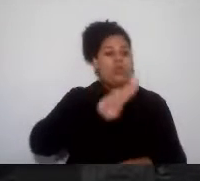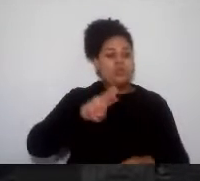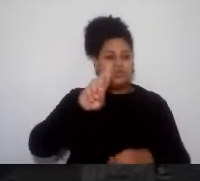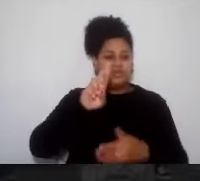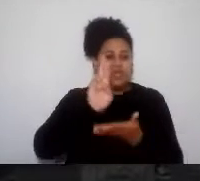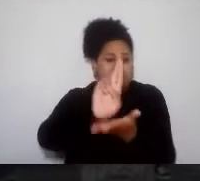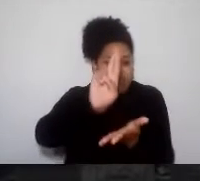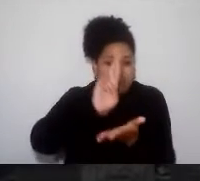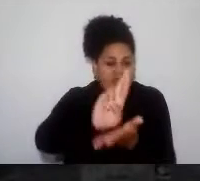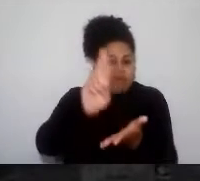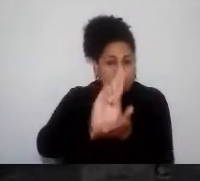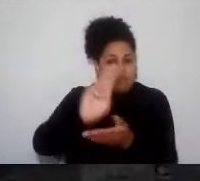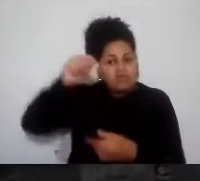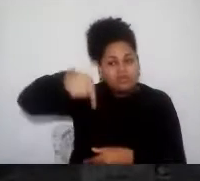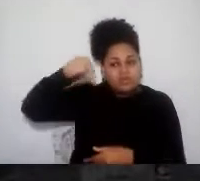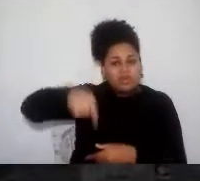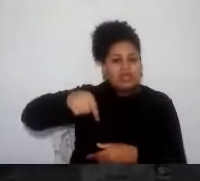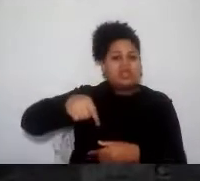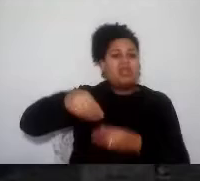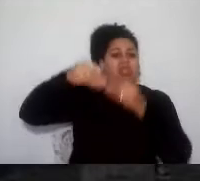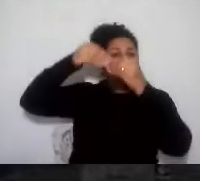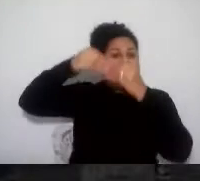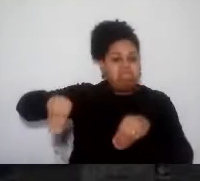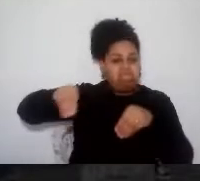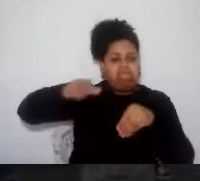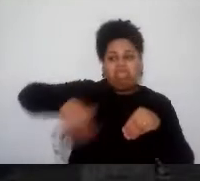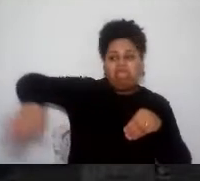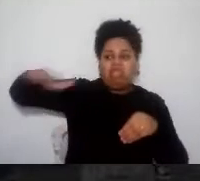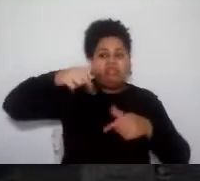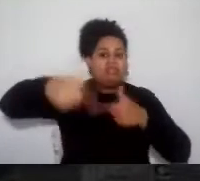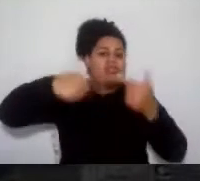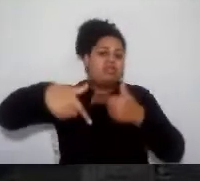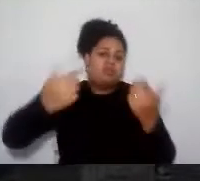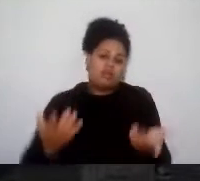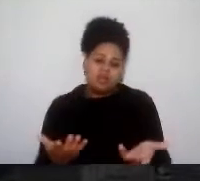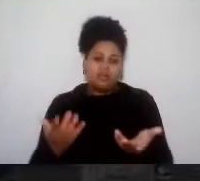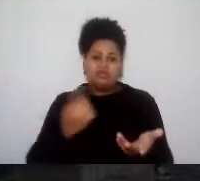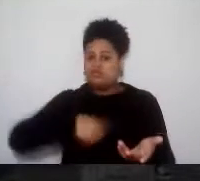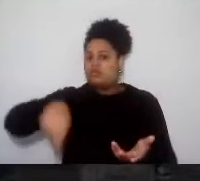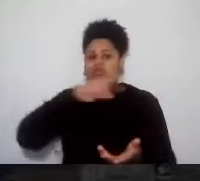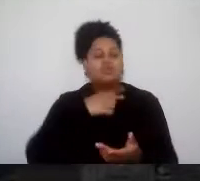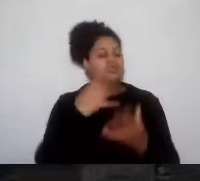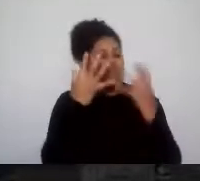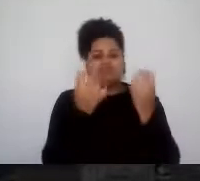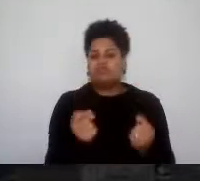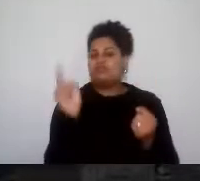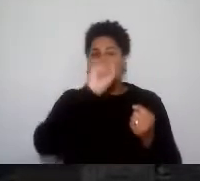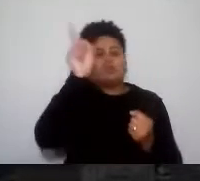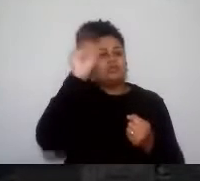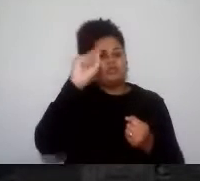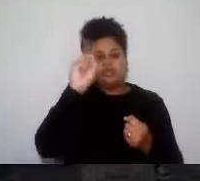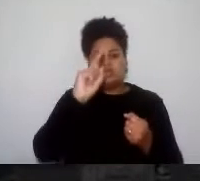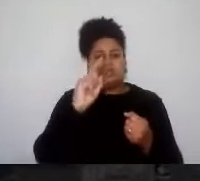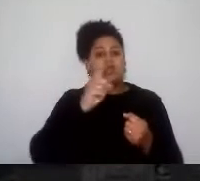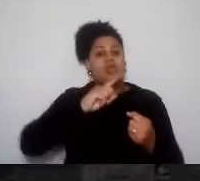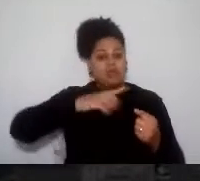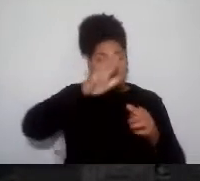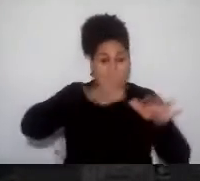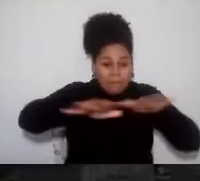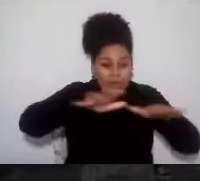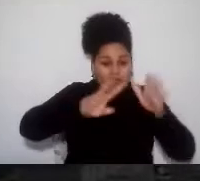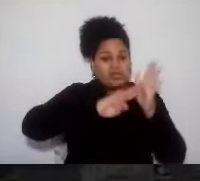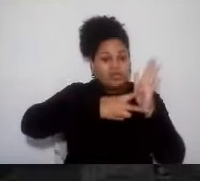recursos para prejudicar os trabalhadores nesse momento. Então, nós não podemos deixar o movimento sindical estar atento, as